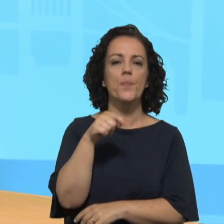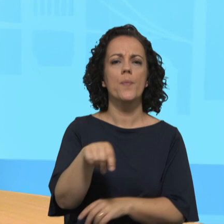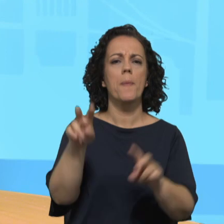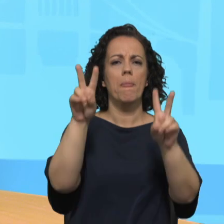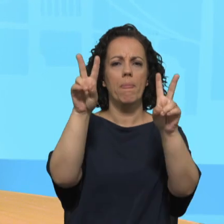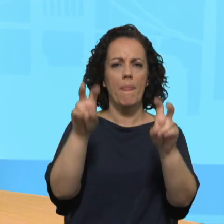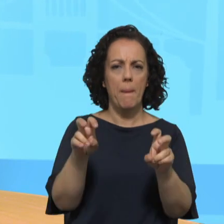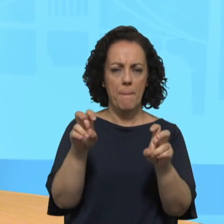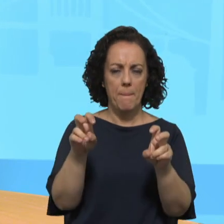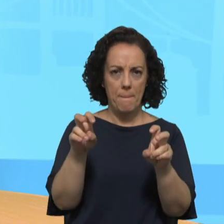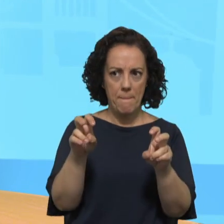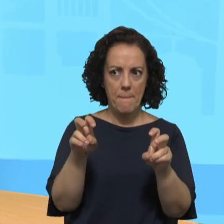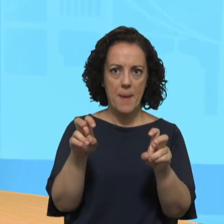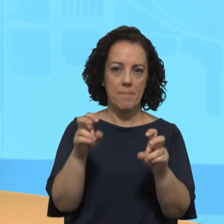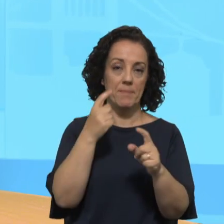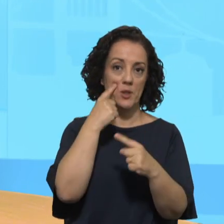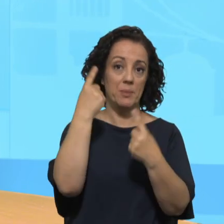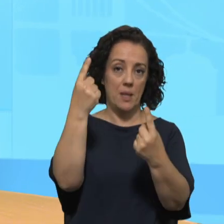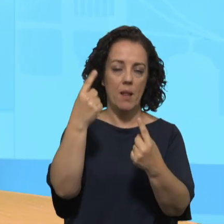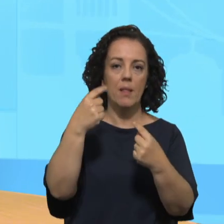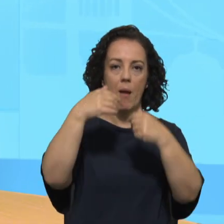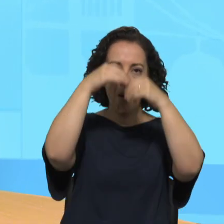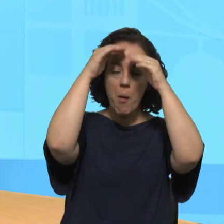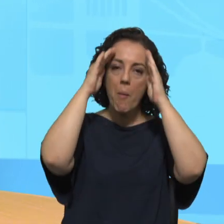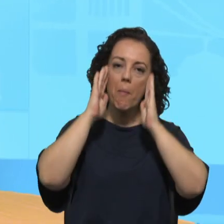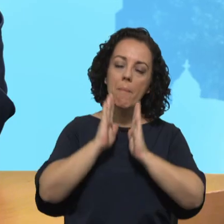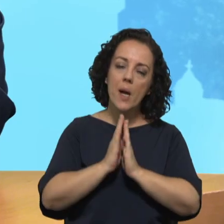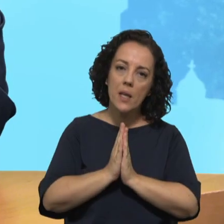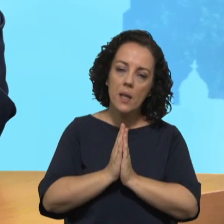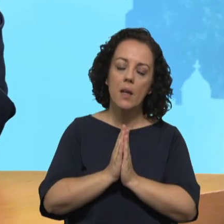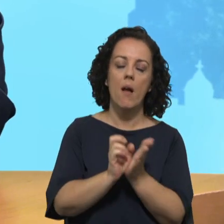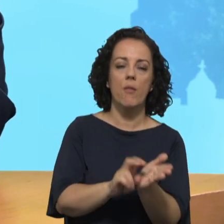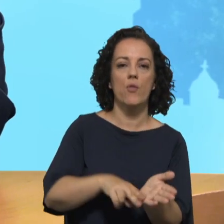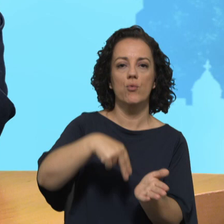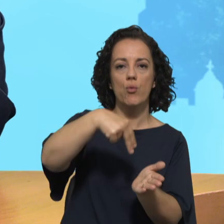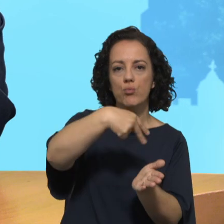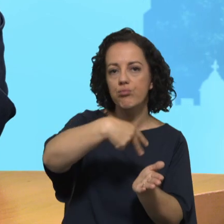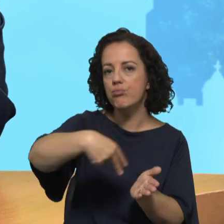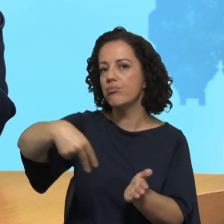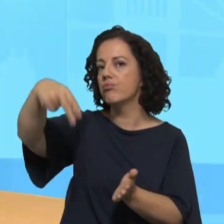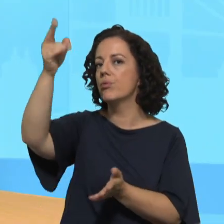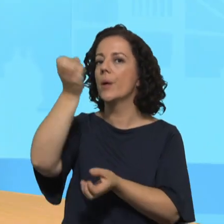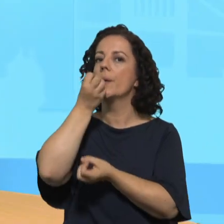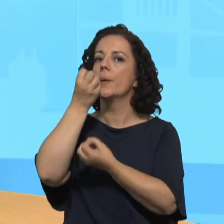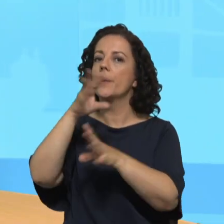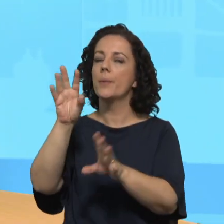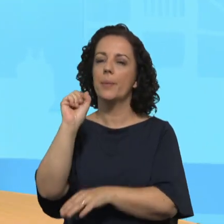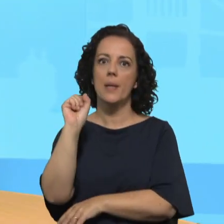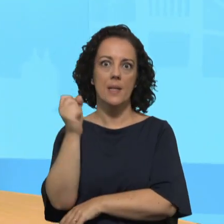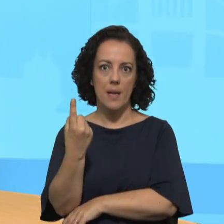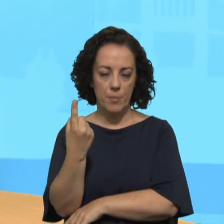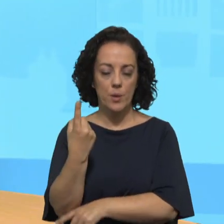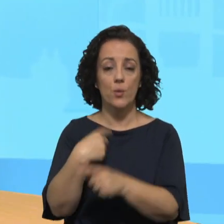tema muito particular. Maria levantou-se e partiu apressadamente, é o tema das jornadas, e esta peregrinação conta também